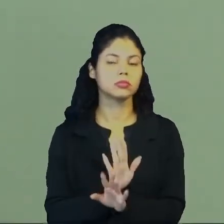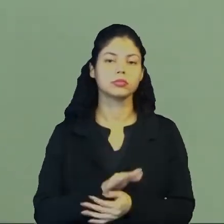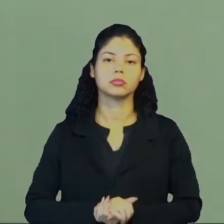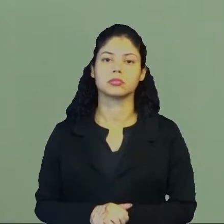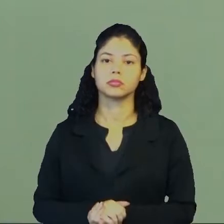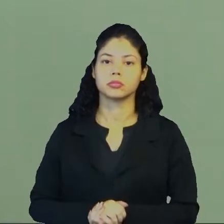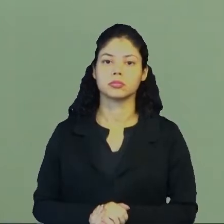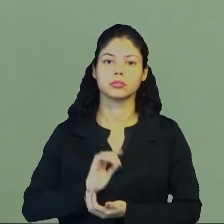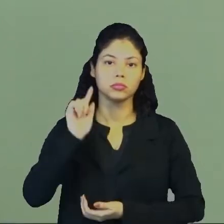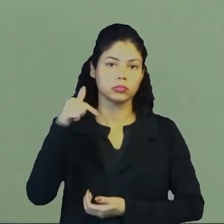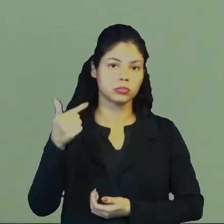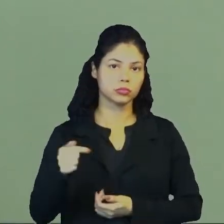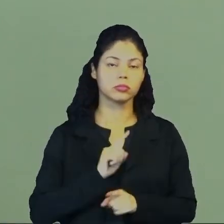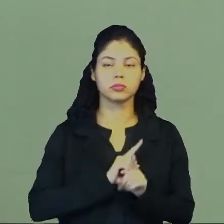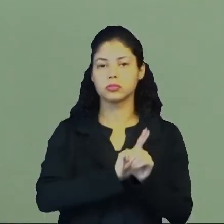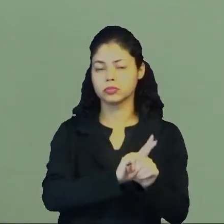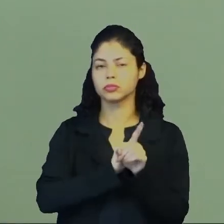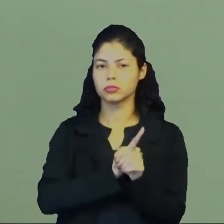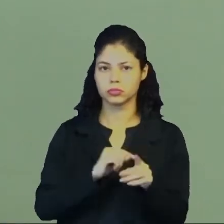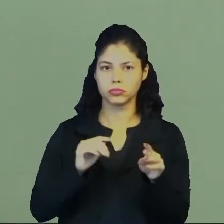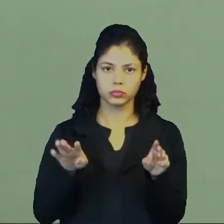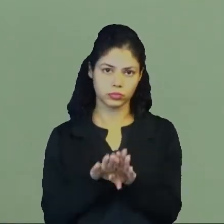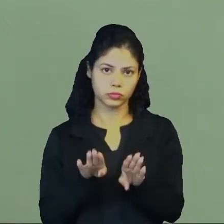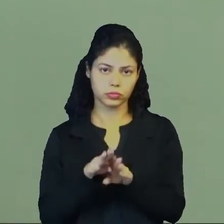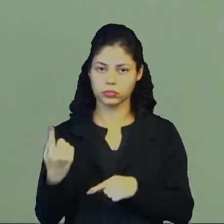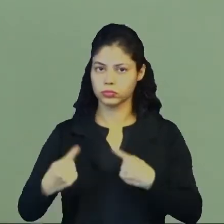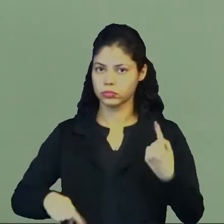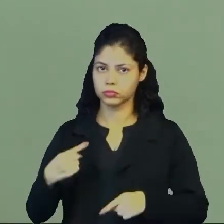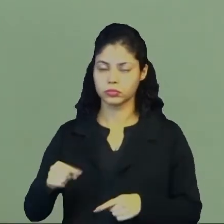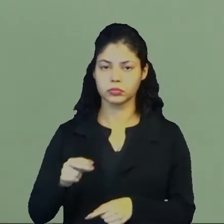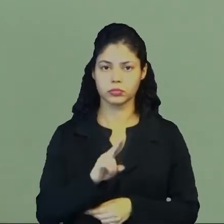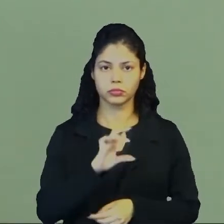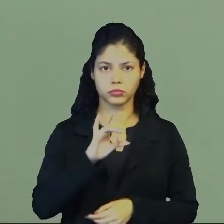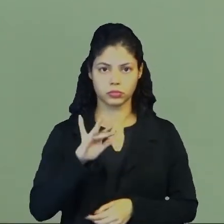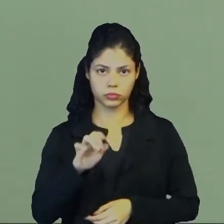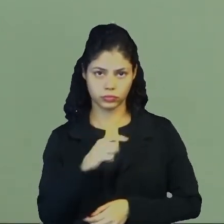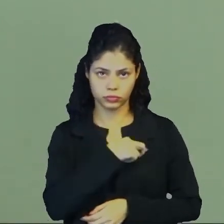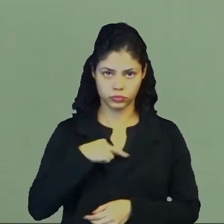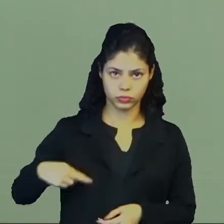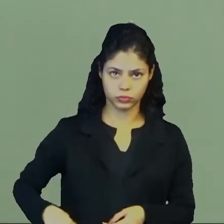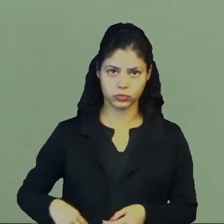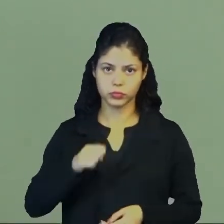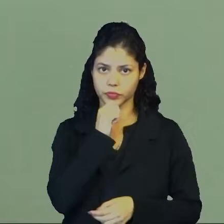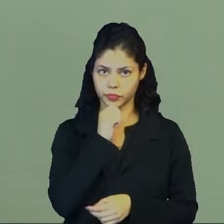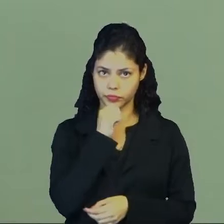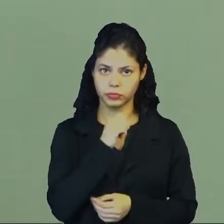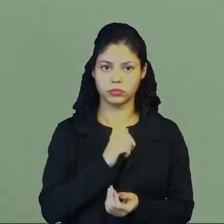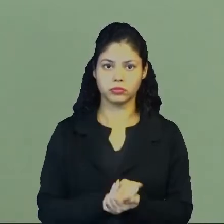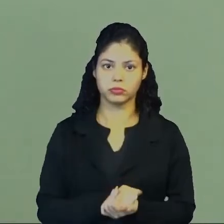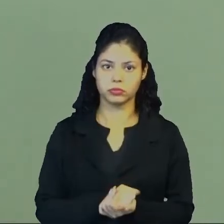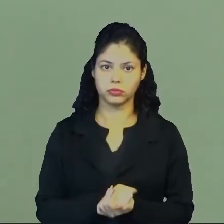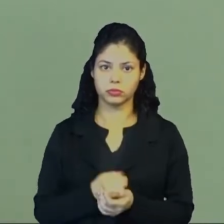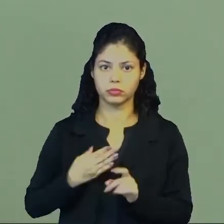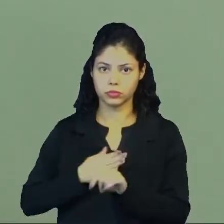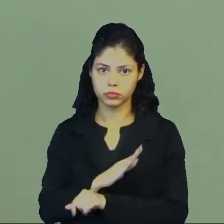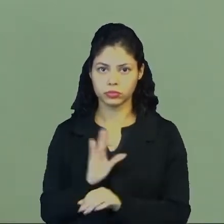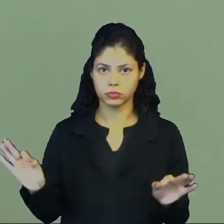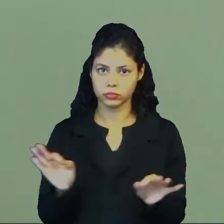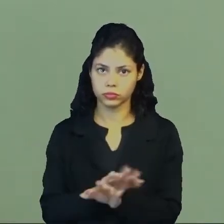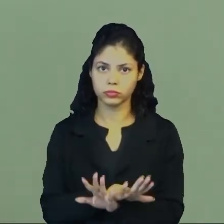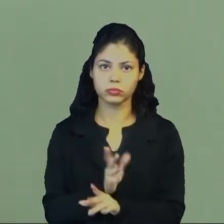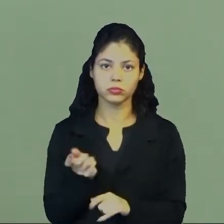interferindo ali nos caminhos, né, políticos do Chile e resolve intervir, né, acabando